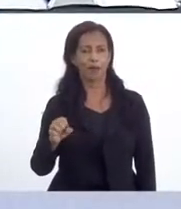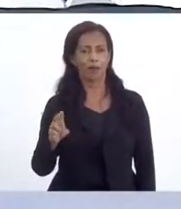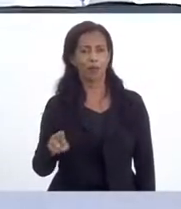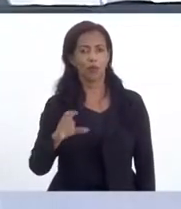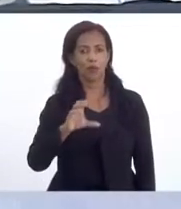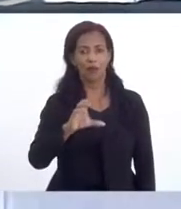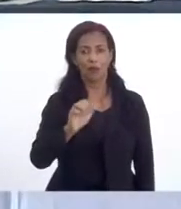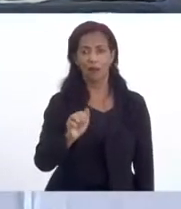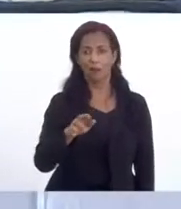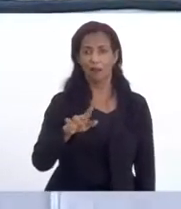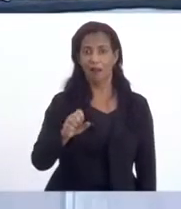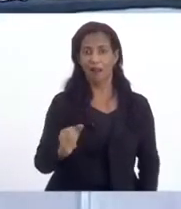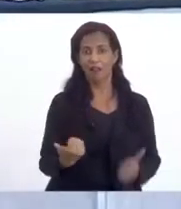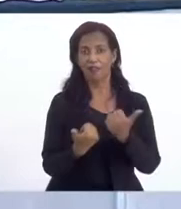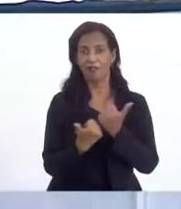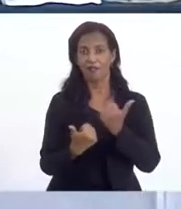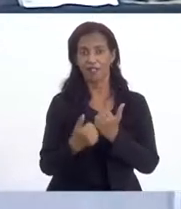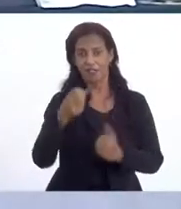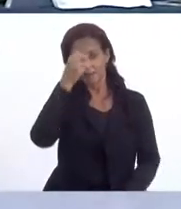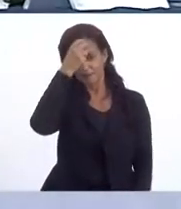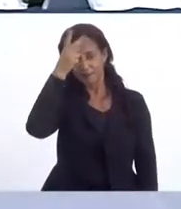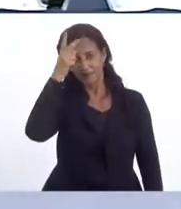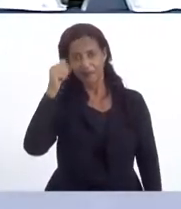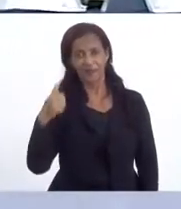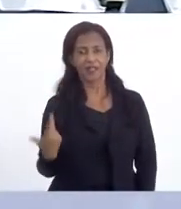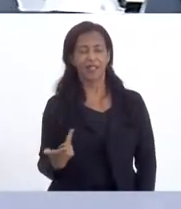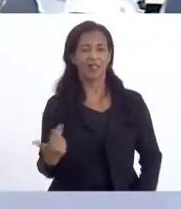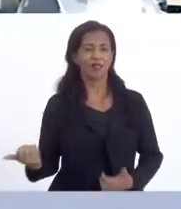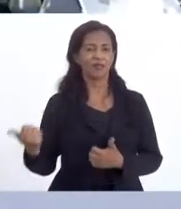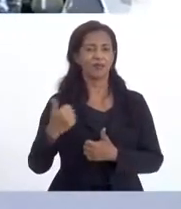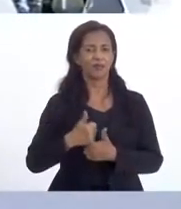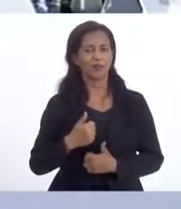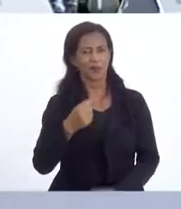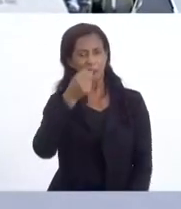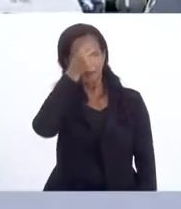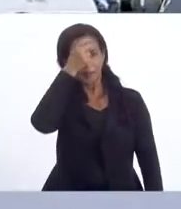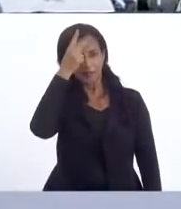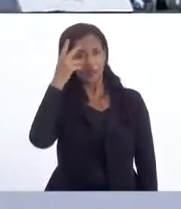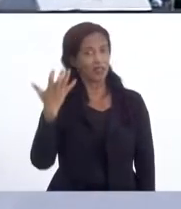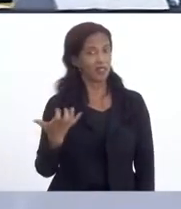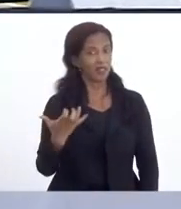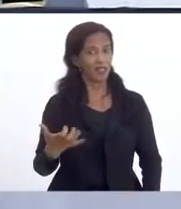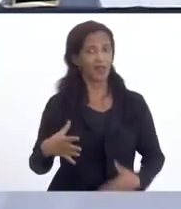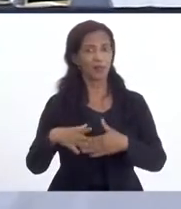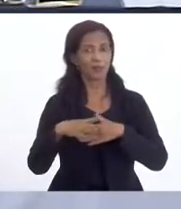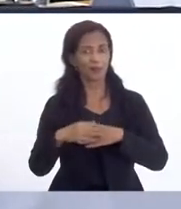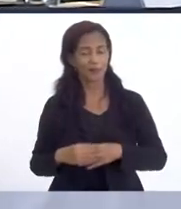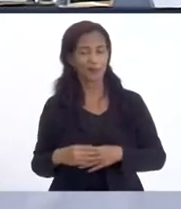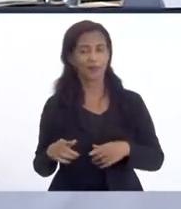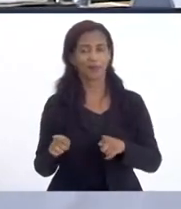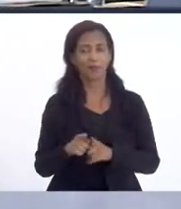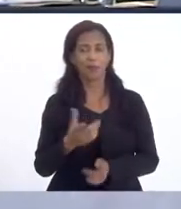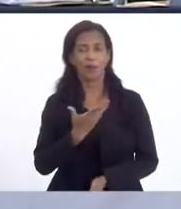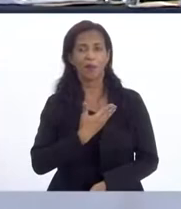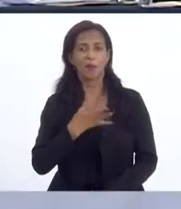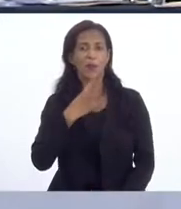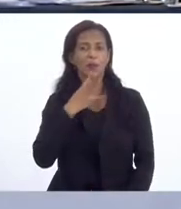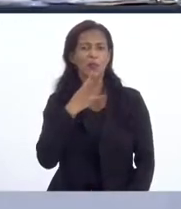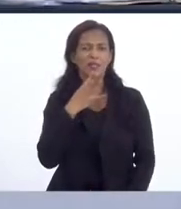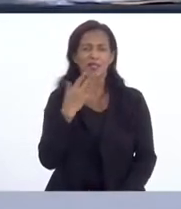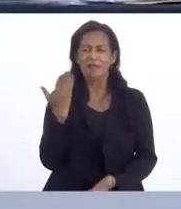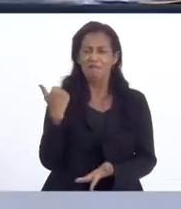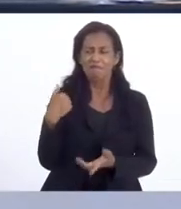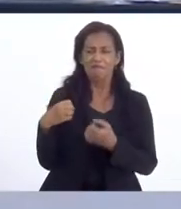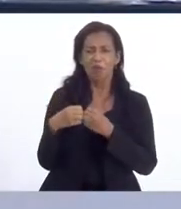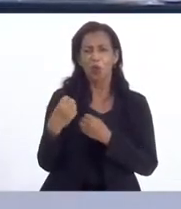Carla Capucci, vice-prefeita de São João da Barra, representando a nossa prefeita. E quero fazer uma saudação especial aqui a um amigo que eu conheci há pouco,